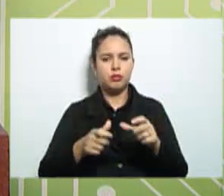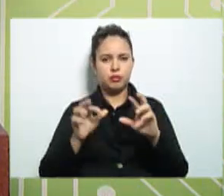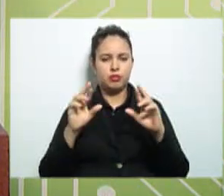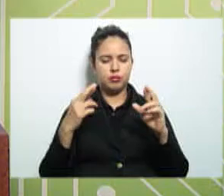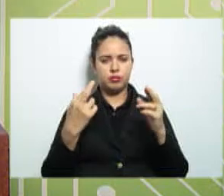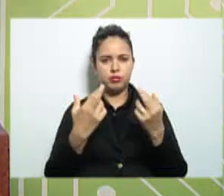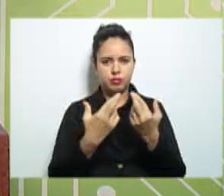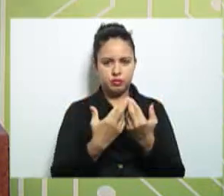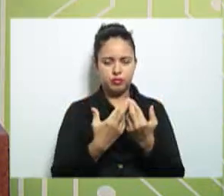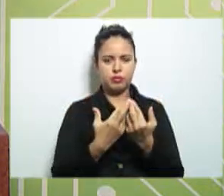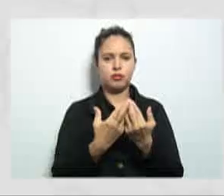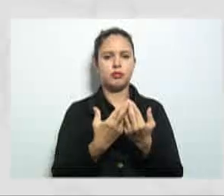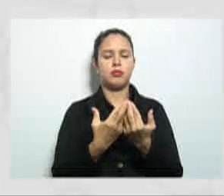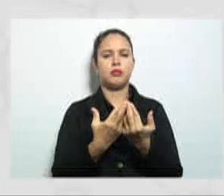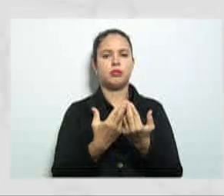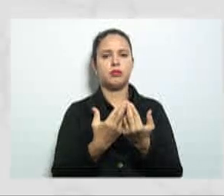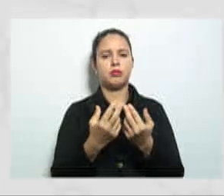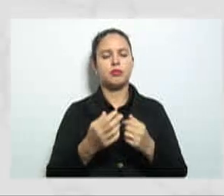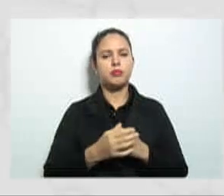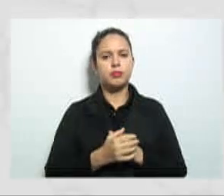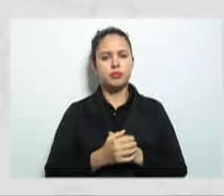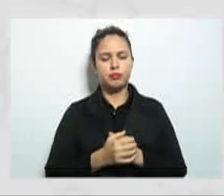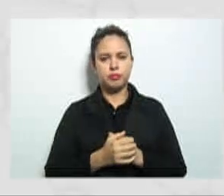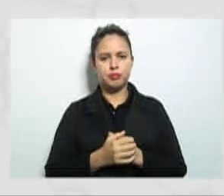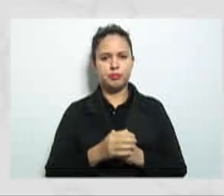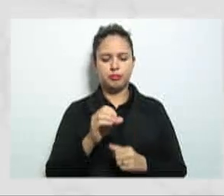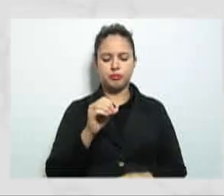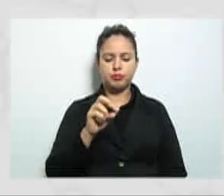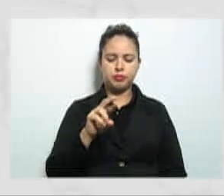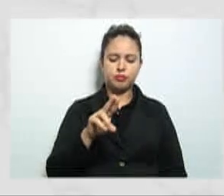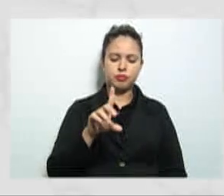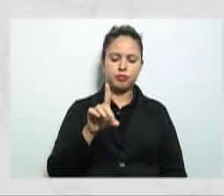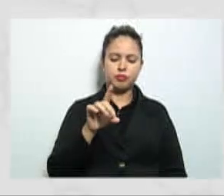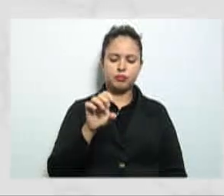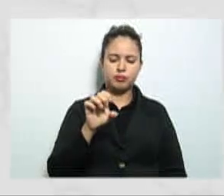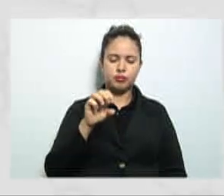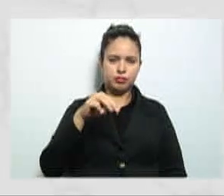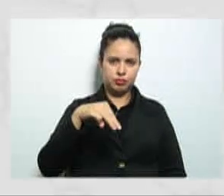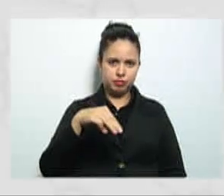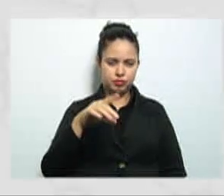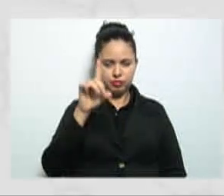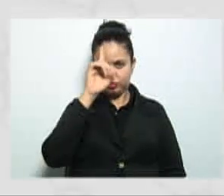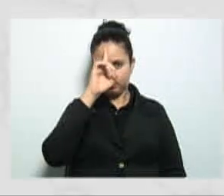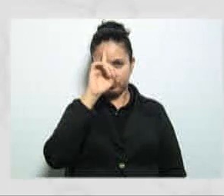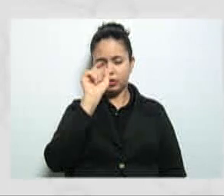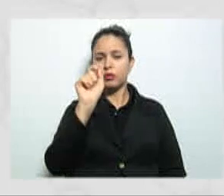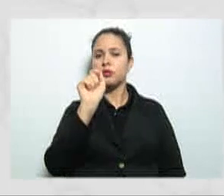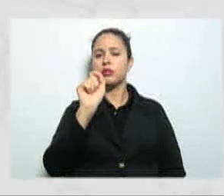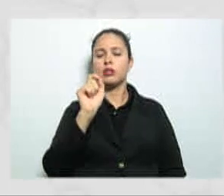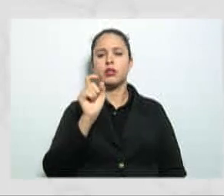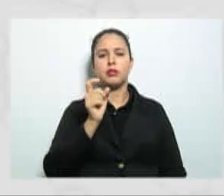aconteceu? Quando eu digo aqui a ordem do dia, o que é que foi discutido, né? Por exemplo,